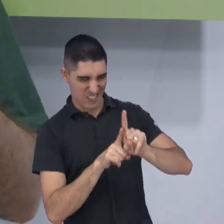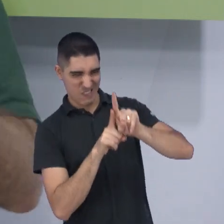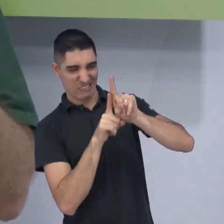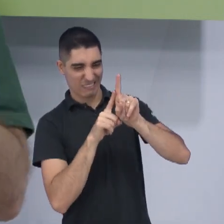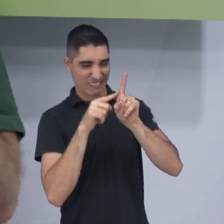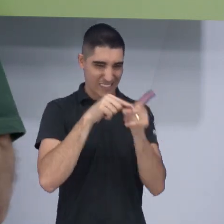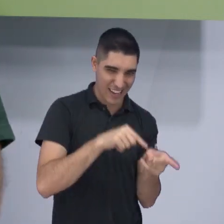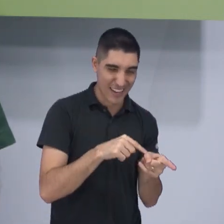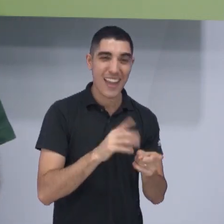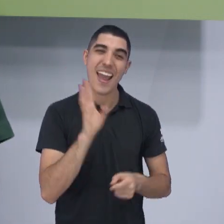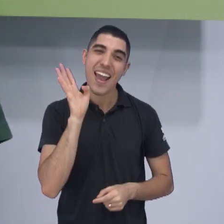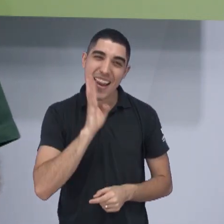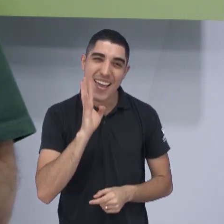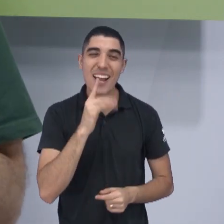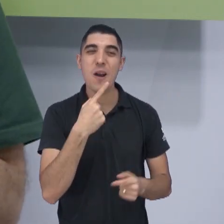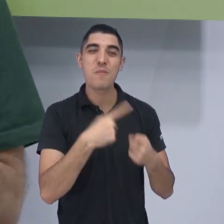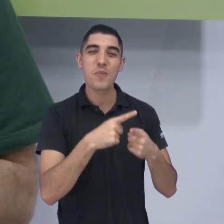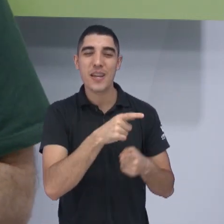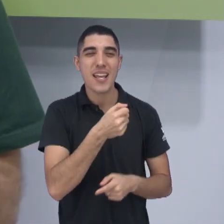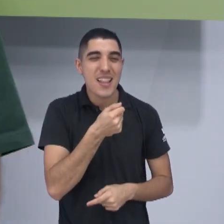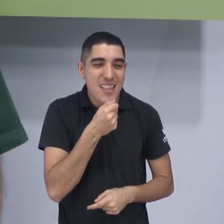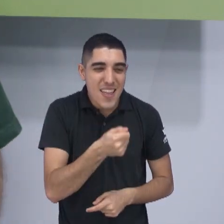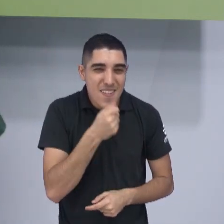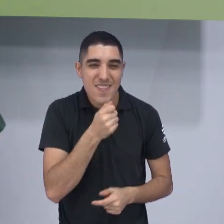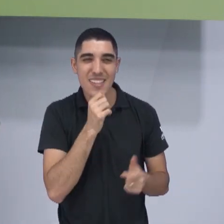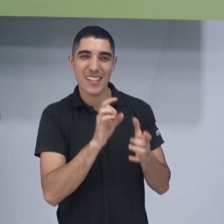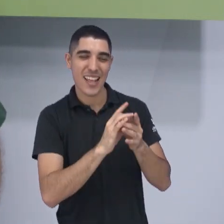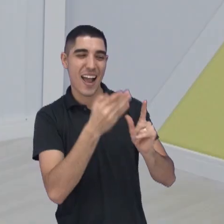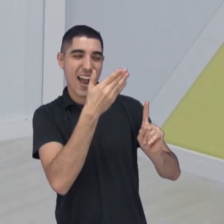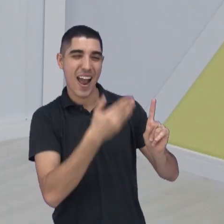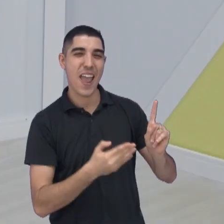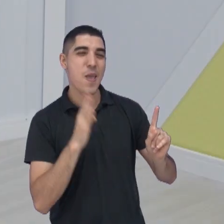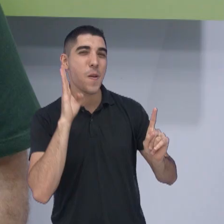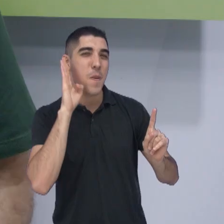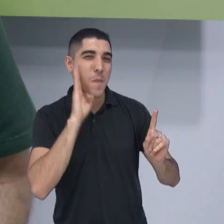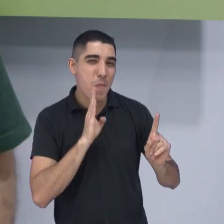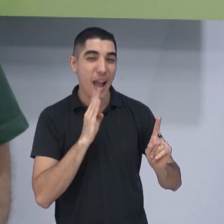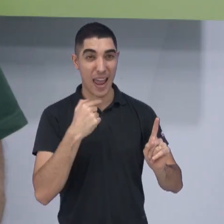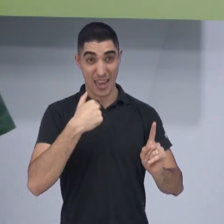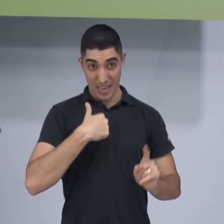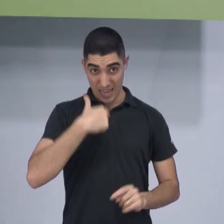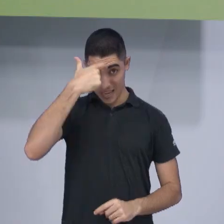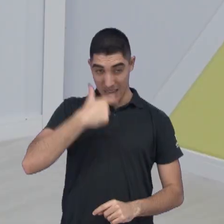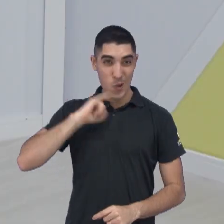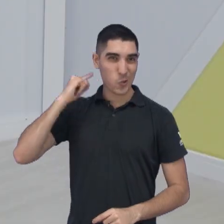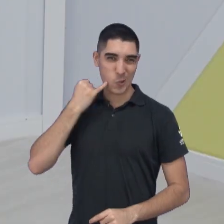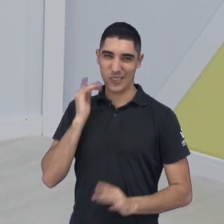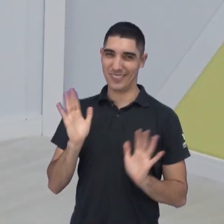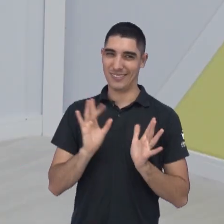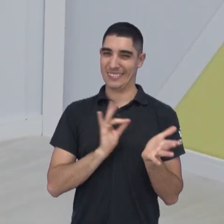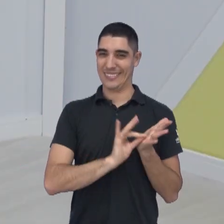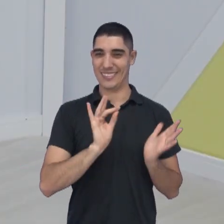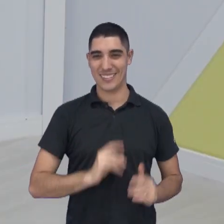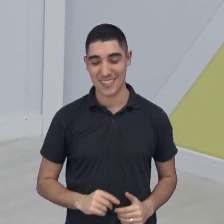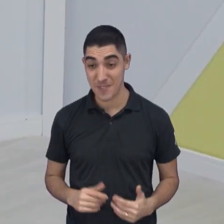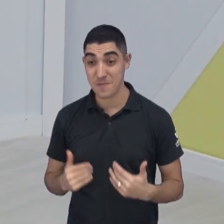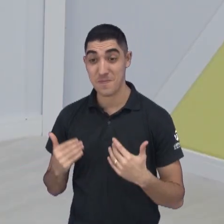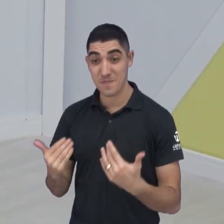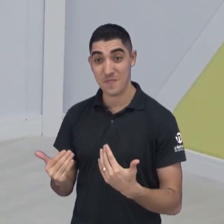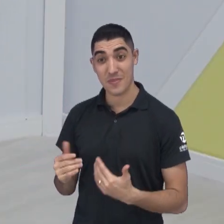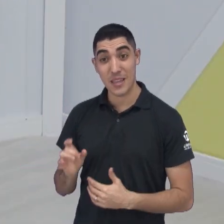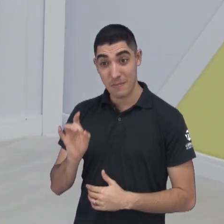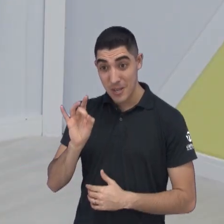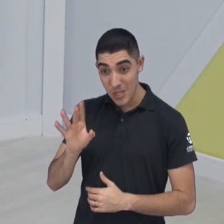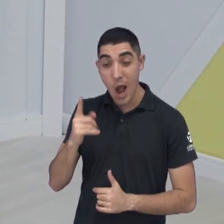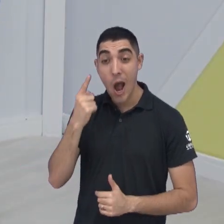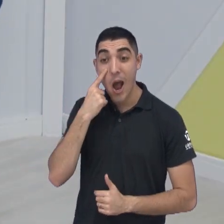deixa as matérias de luta para ele fazer, porque já tá acostumado, vai criando uma casca já. Eu e o João, a gente fica fora. O detalhe é que não foi só isso, não.